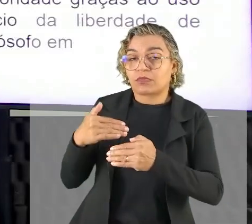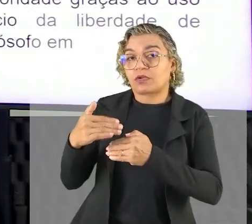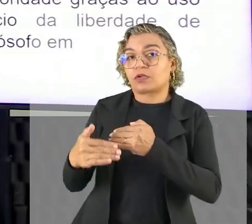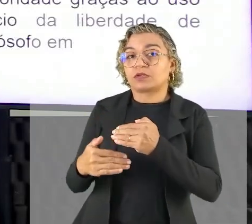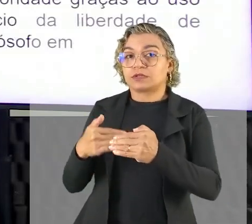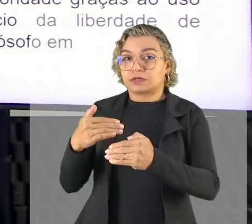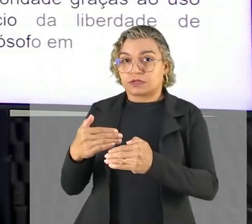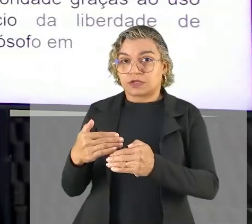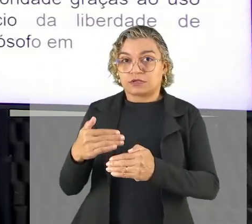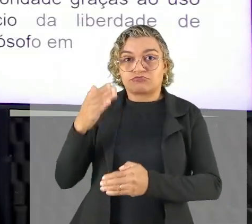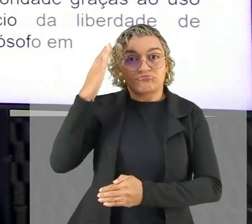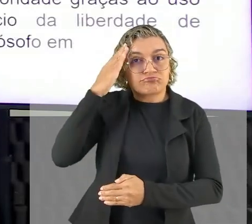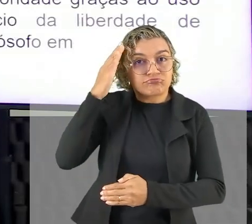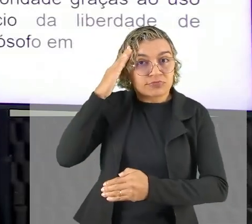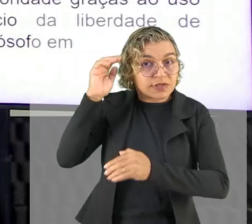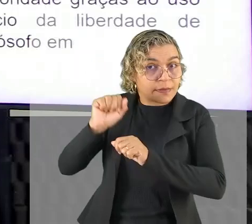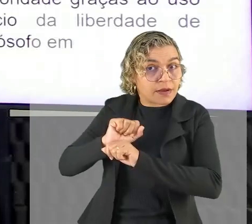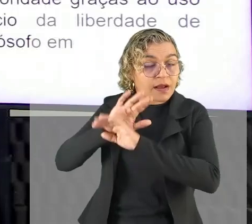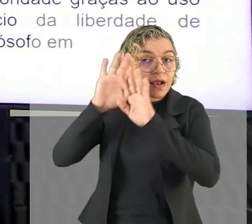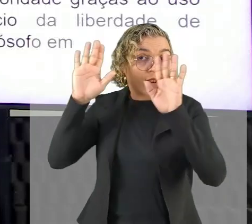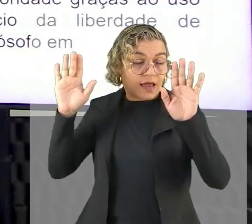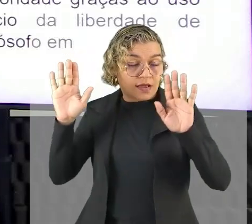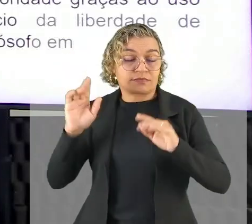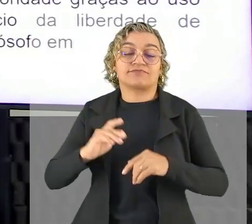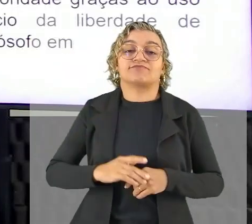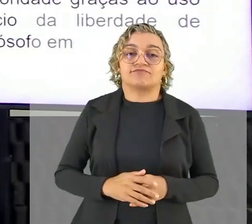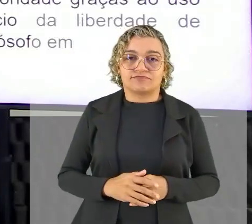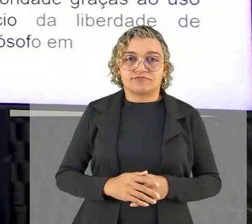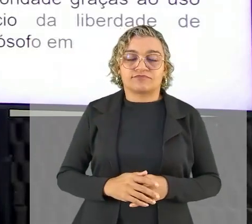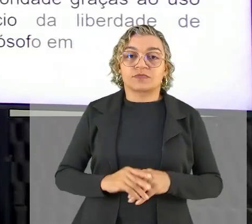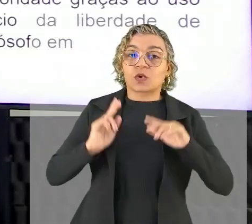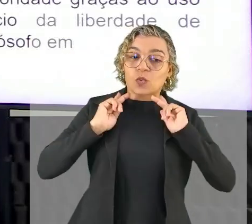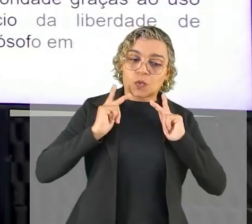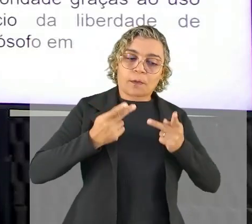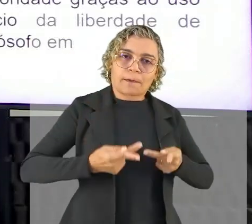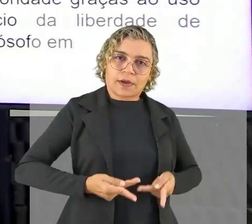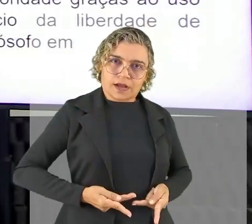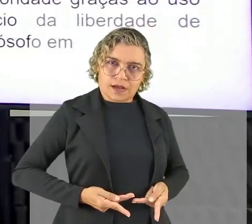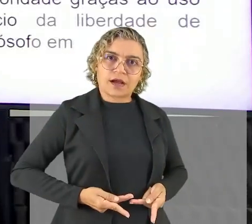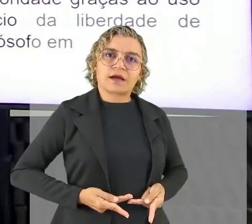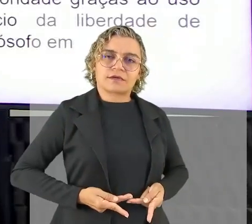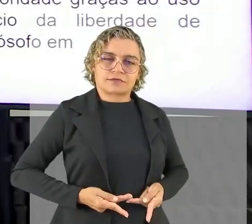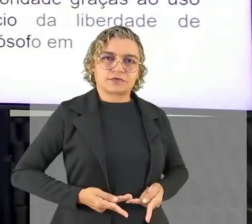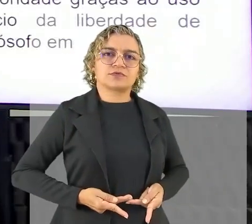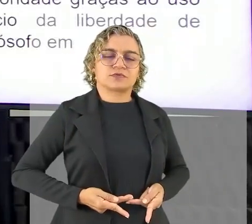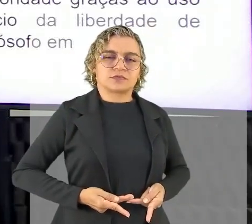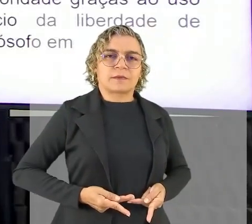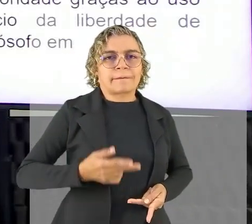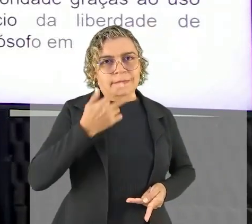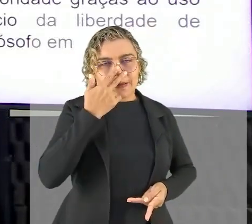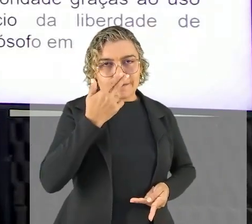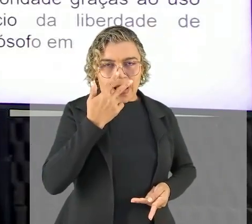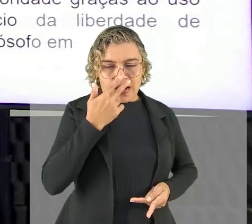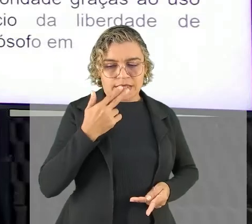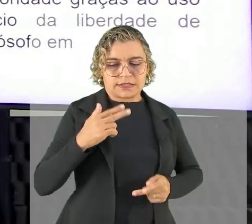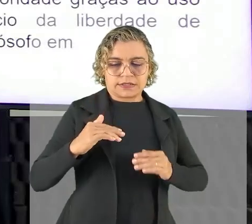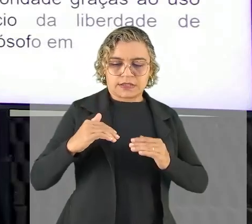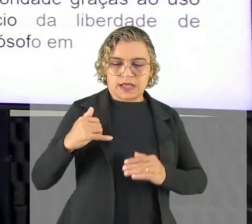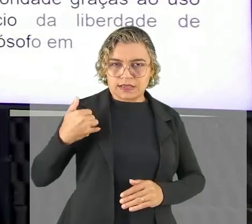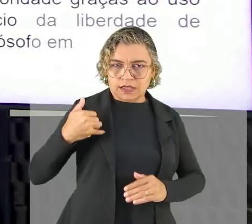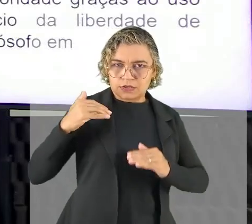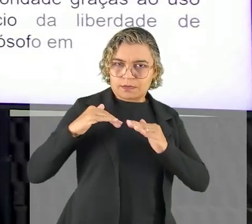de esclarecimento, a partir do qual o ser humano sairia de sua menoridade, ou seja, daquele estado